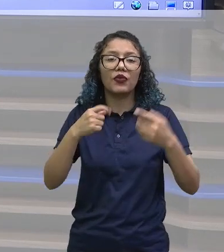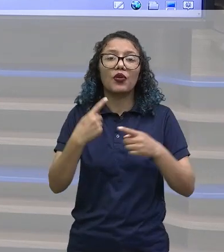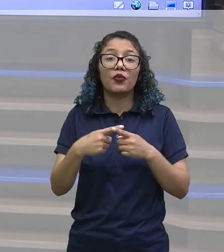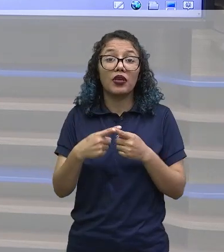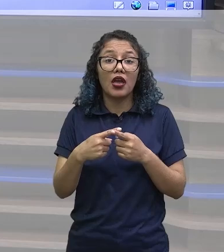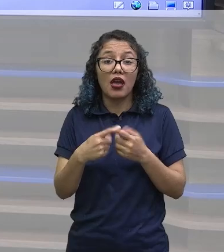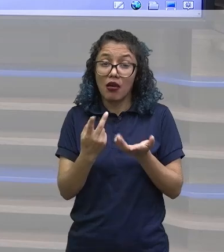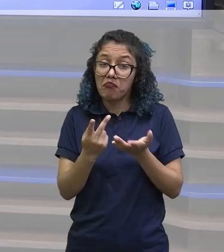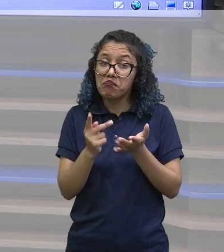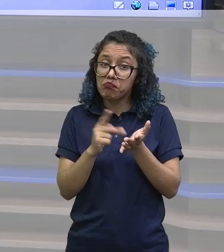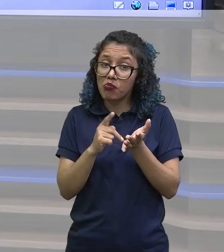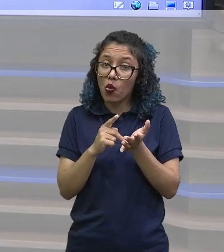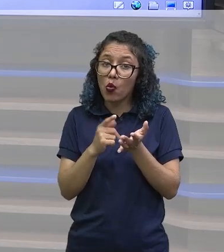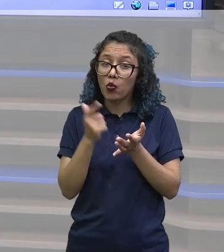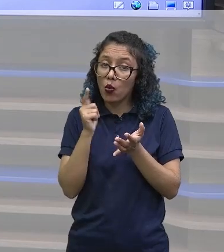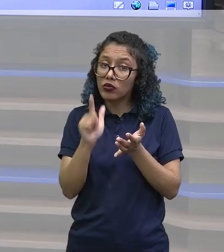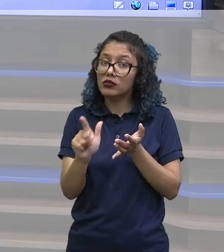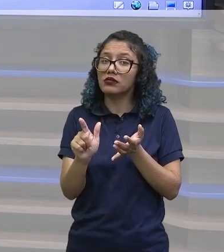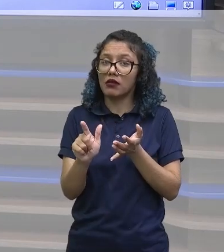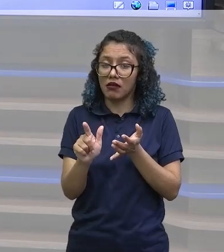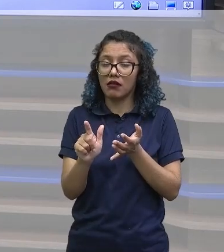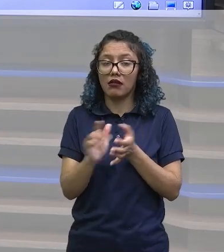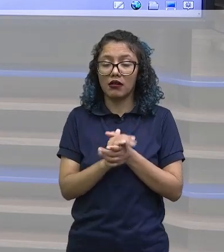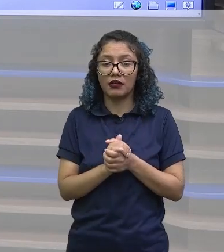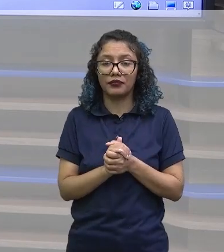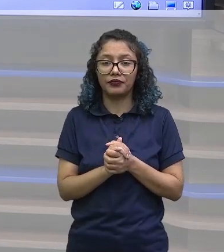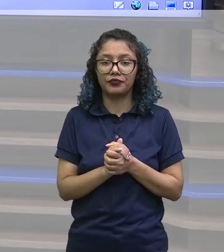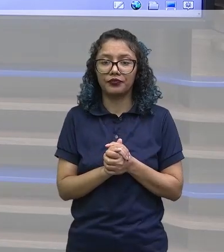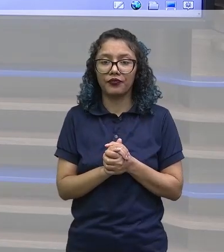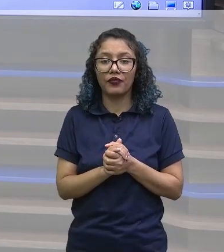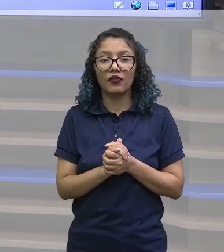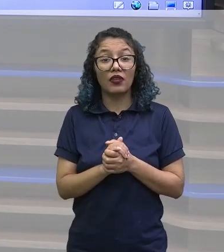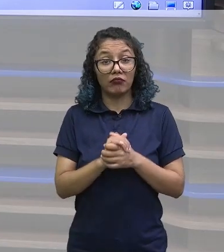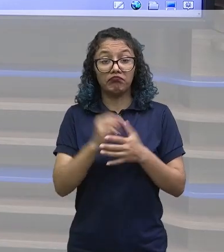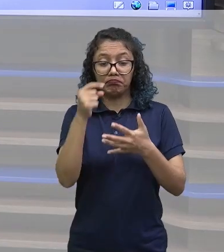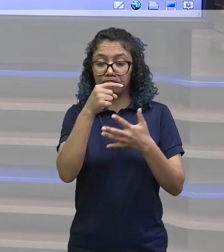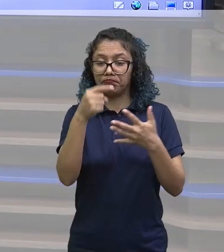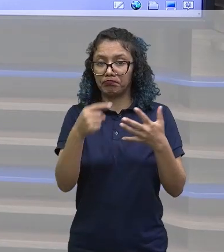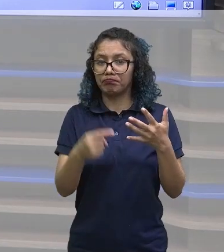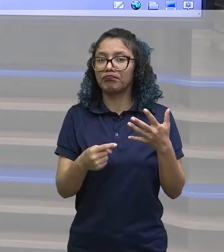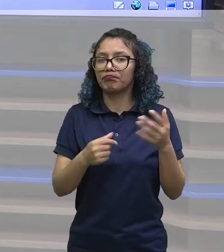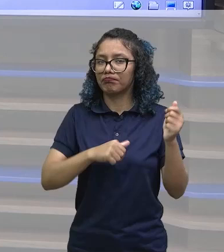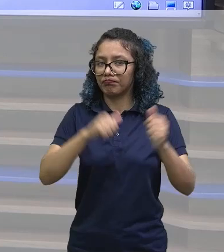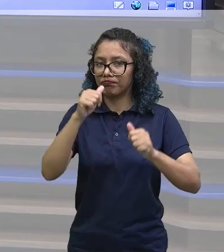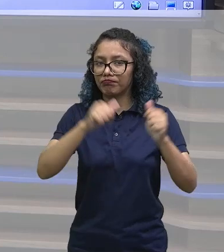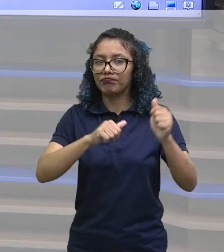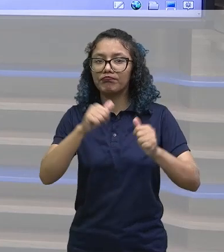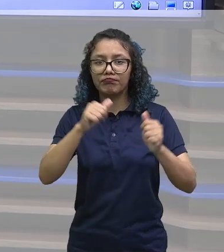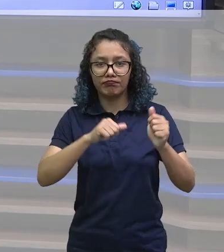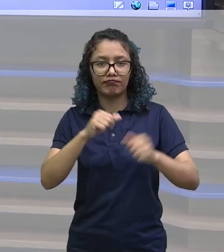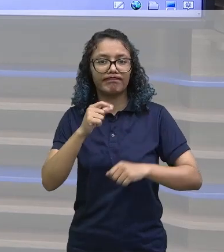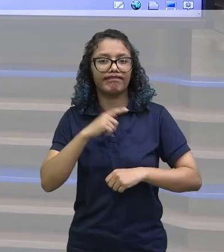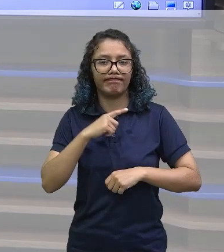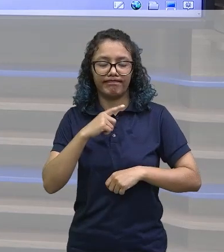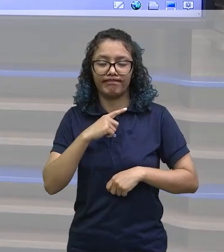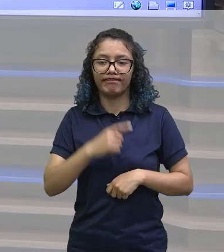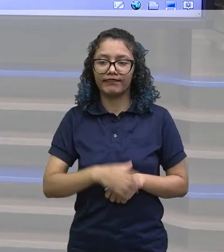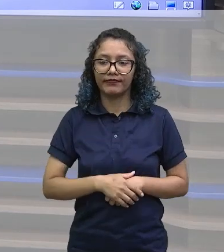ganhar pontos. Porque esses elementos, eles são avaliados, de alguma forma ou de outra, elas são avaliadas,